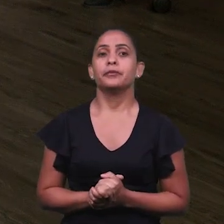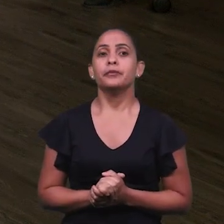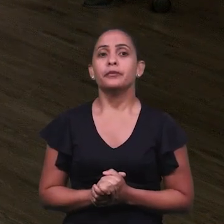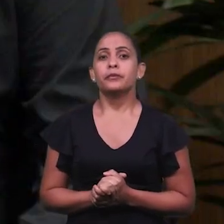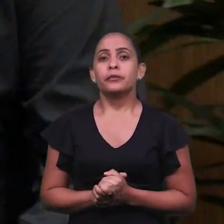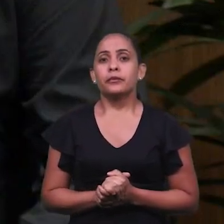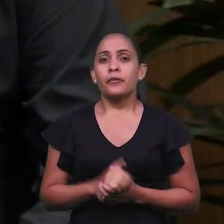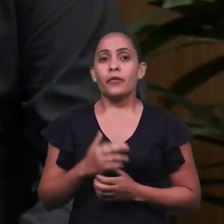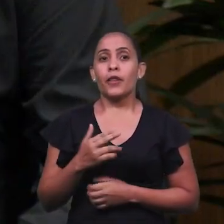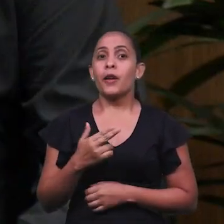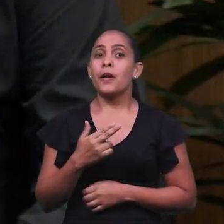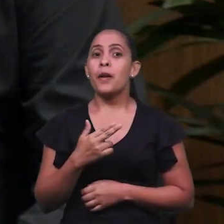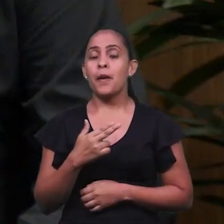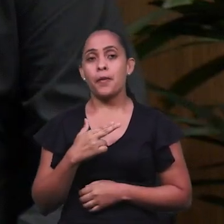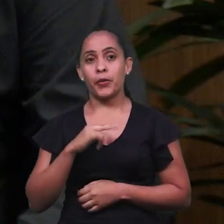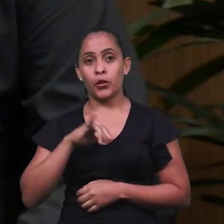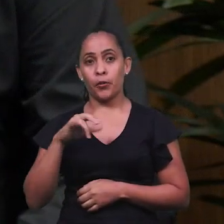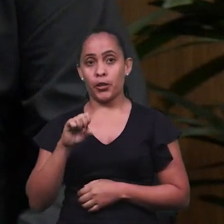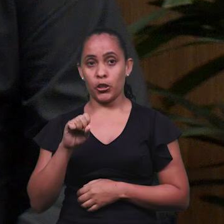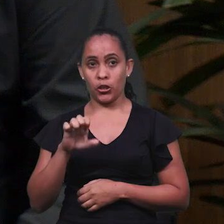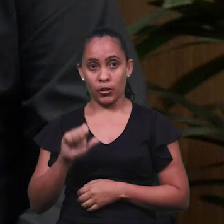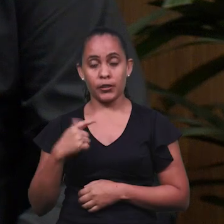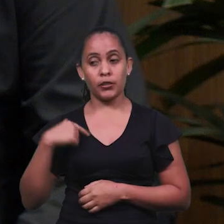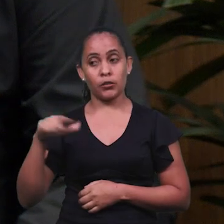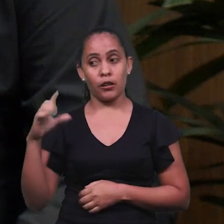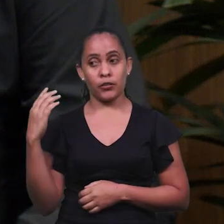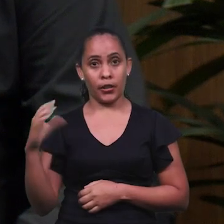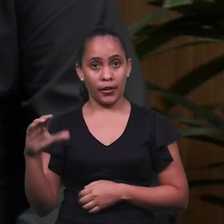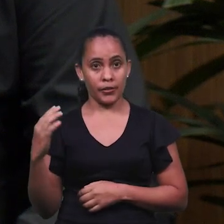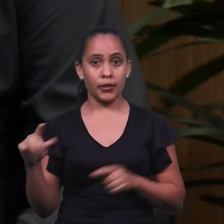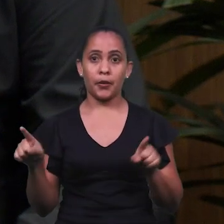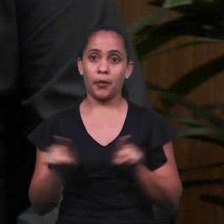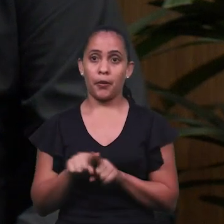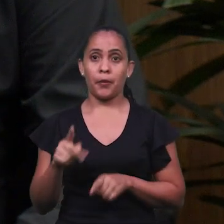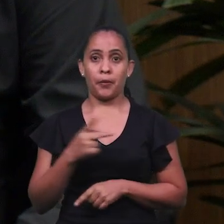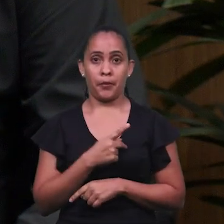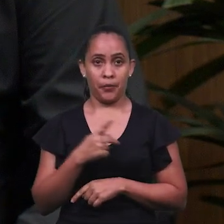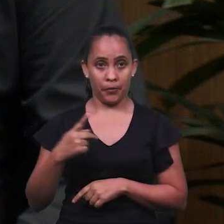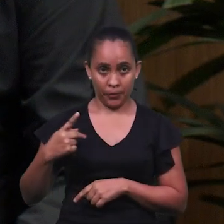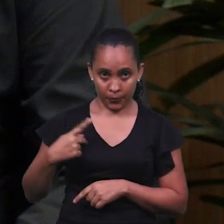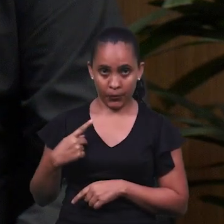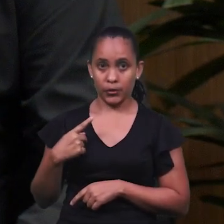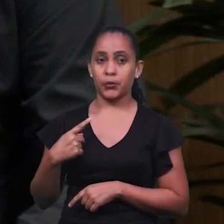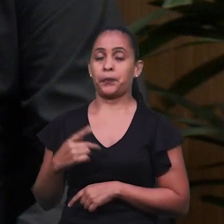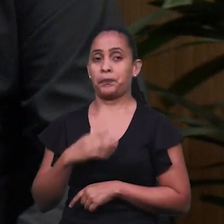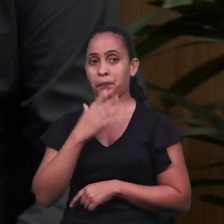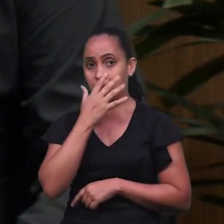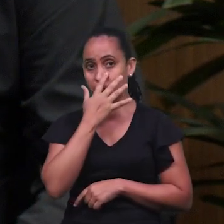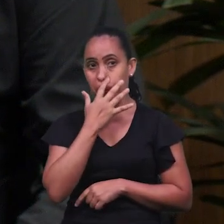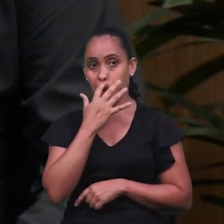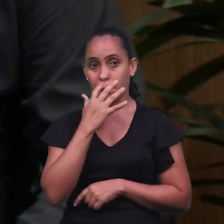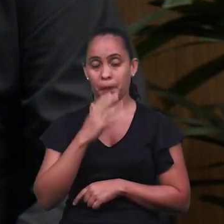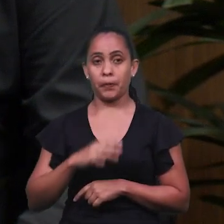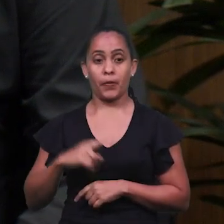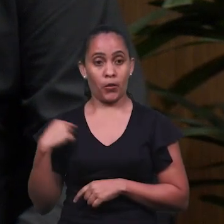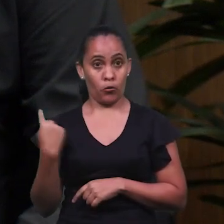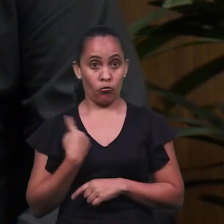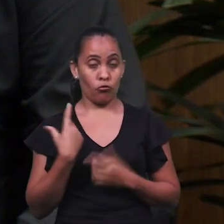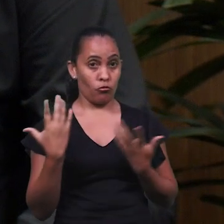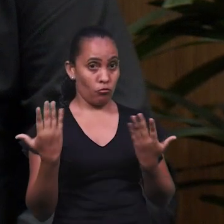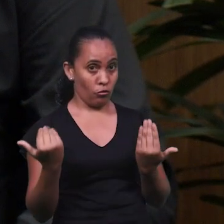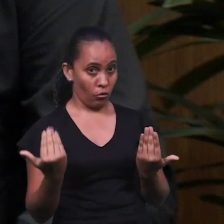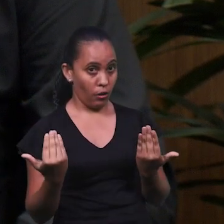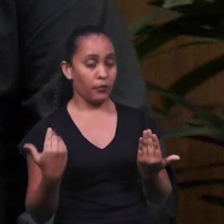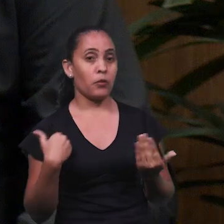Joyce. Meu nome é Joyce, eu sou da Igreja de Novo Horizonte, em Cariacica, Ministério do Pastor Aldair. Pastor, nós jovens,